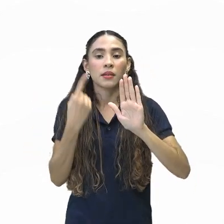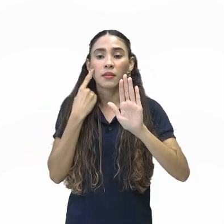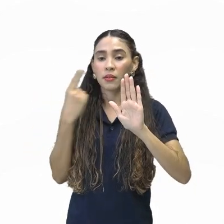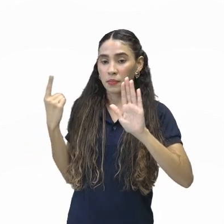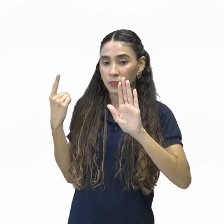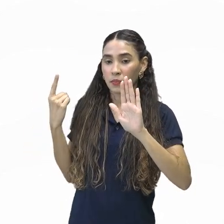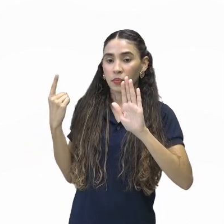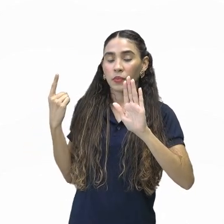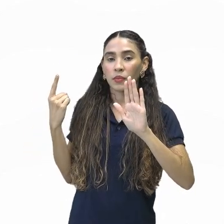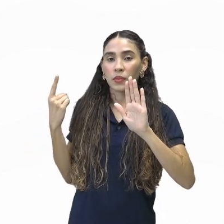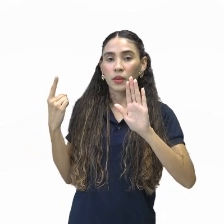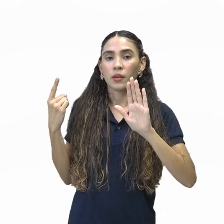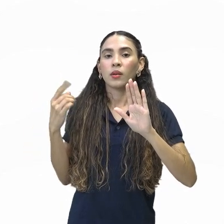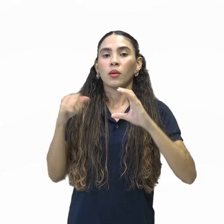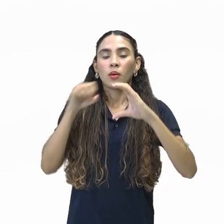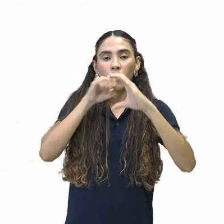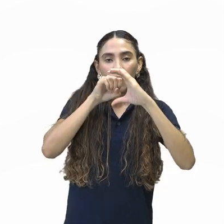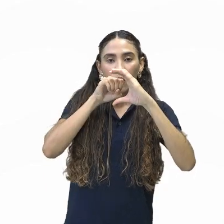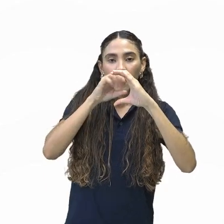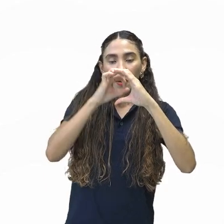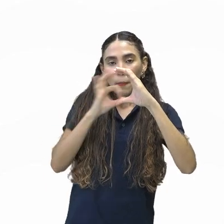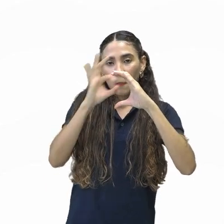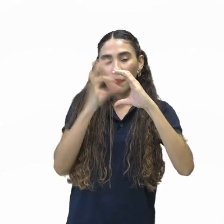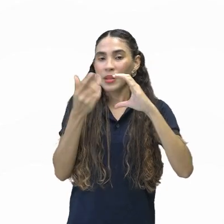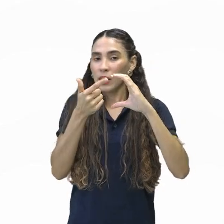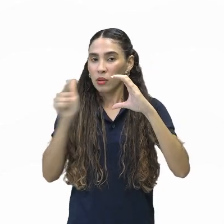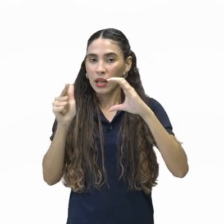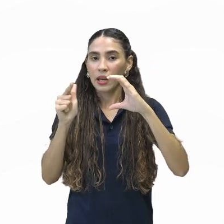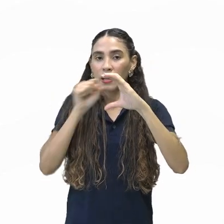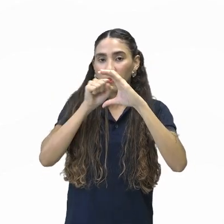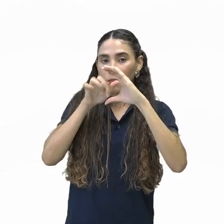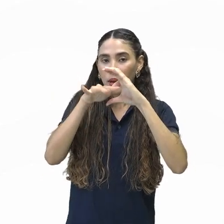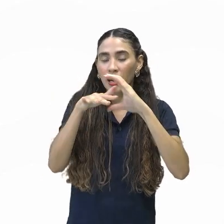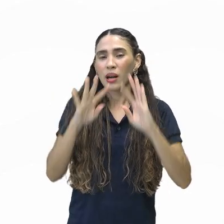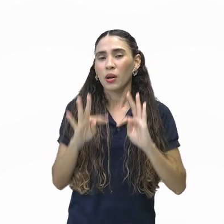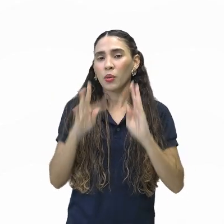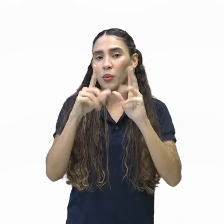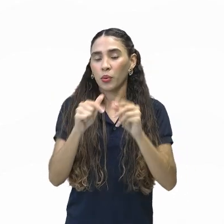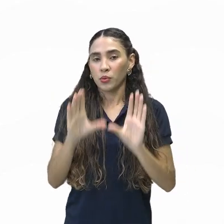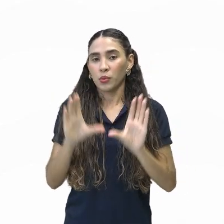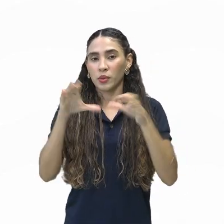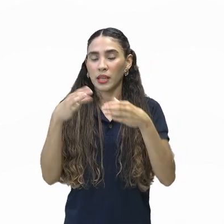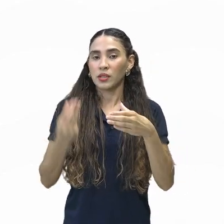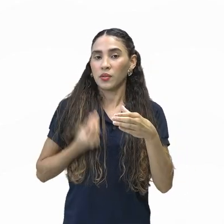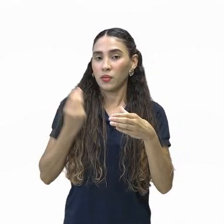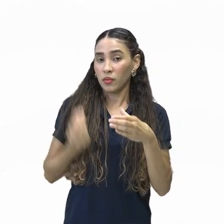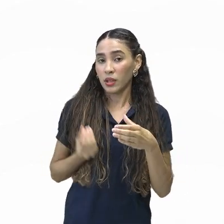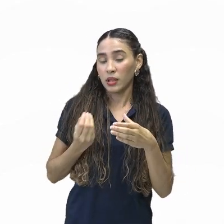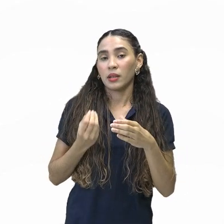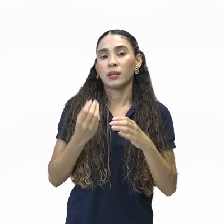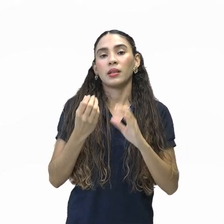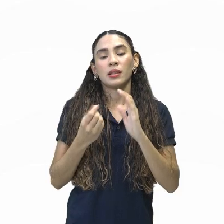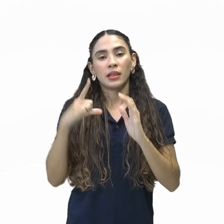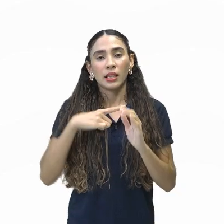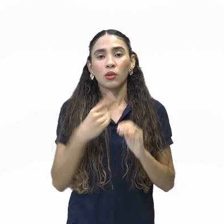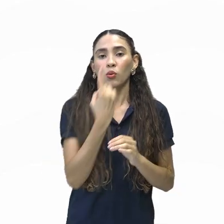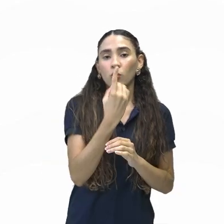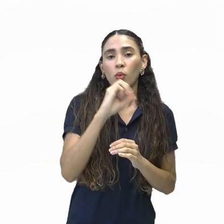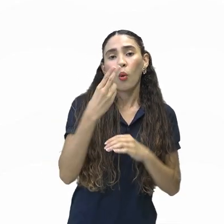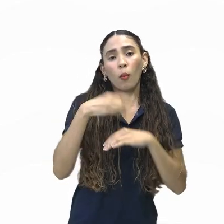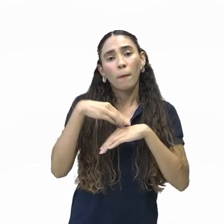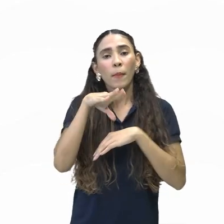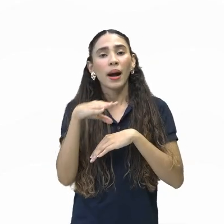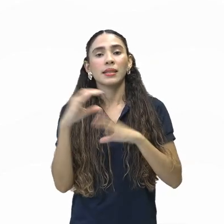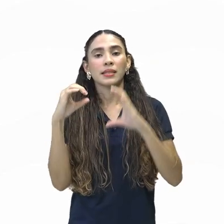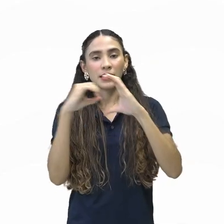pelos seres eucariontes e procariontes. Todos os seres, todos os indivíduos, ou formados por uma ou mais